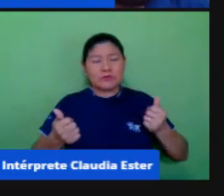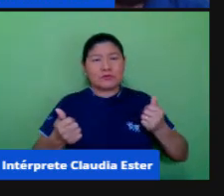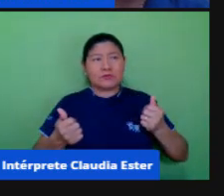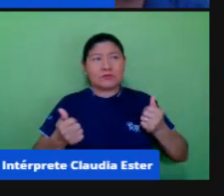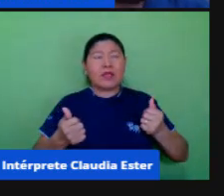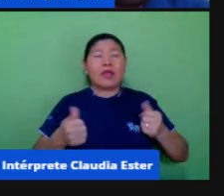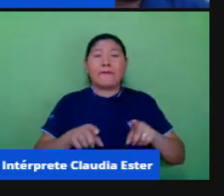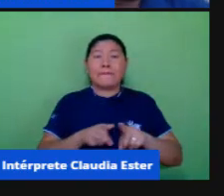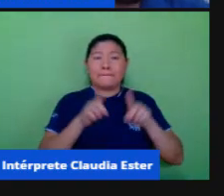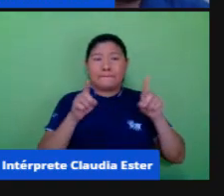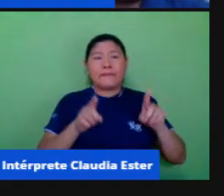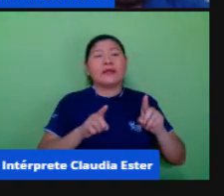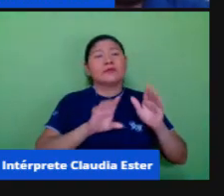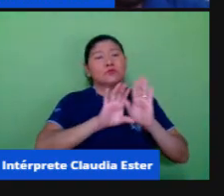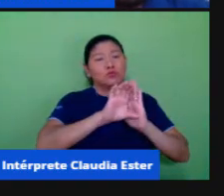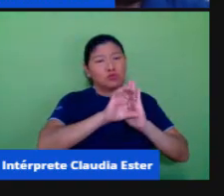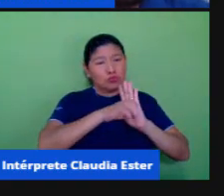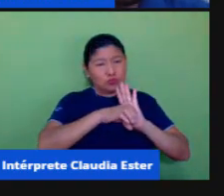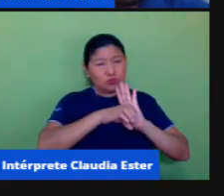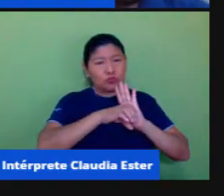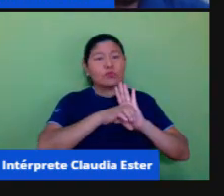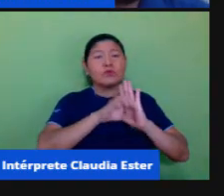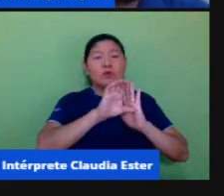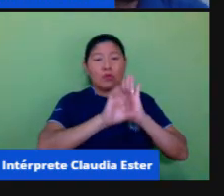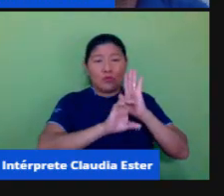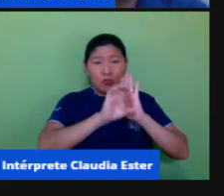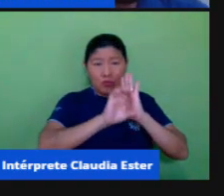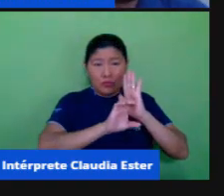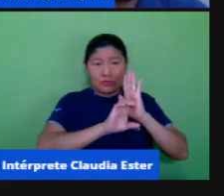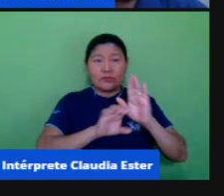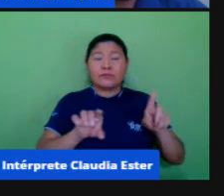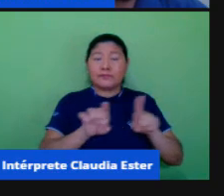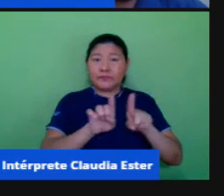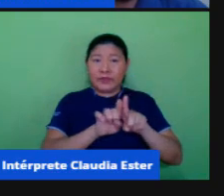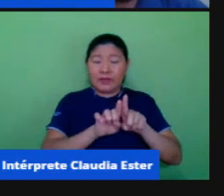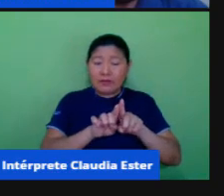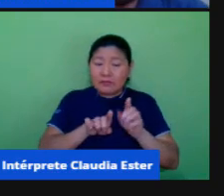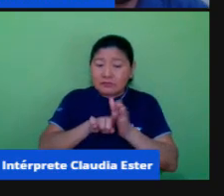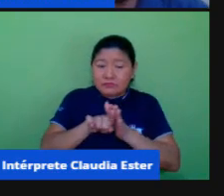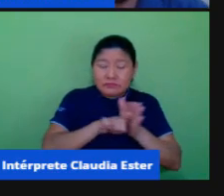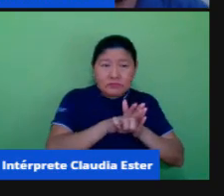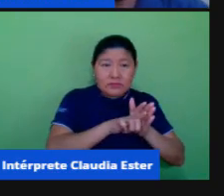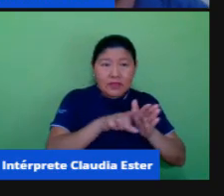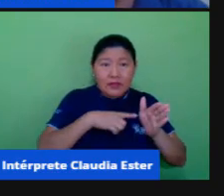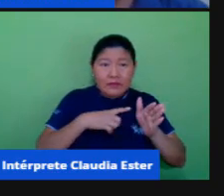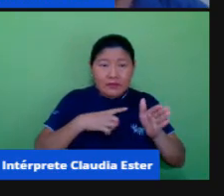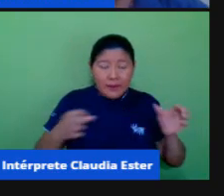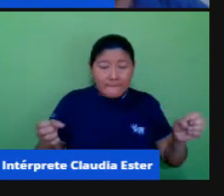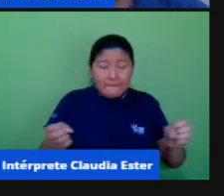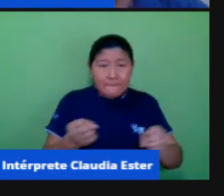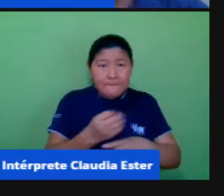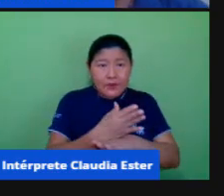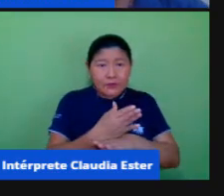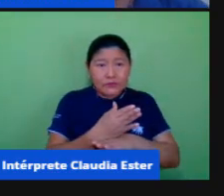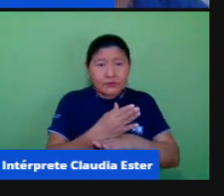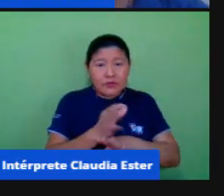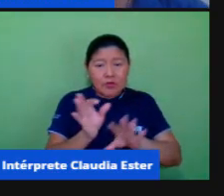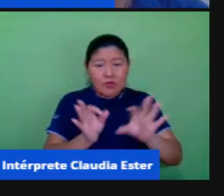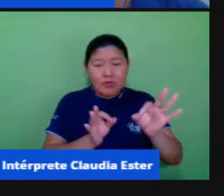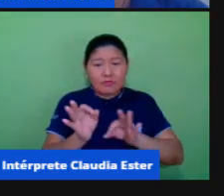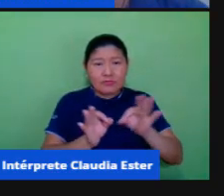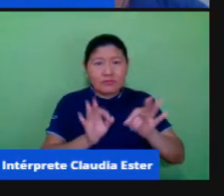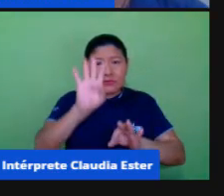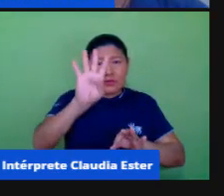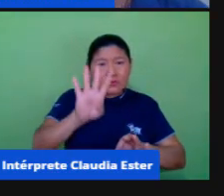buscar nas plataformas, por exemplo, e nós vamos ter isso aí em mãos. Né? Então é importante que a gente também